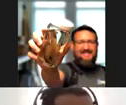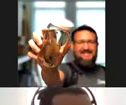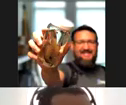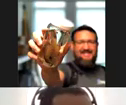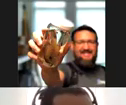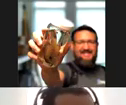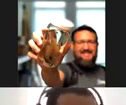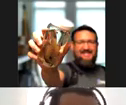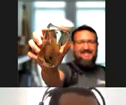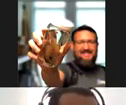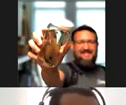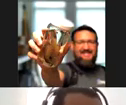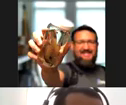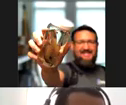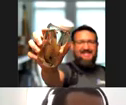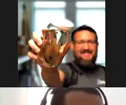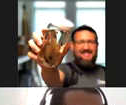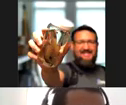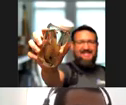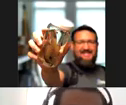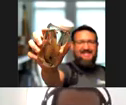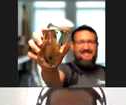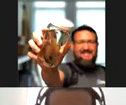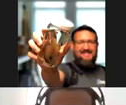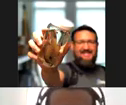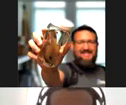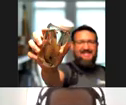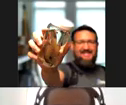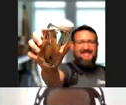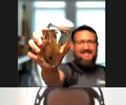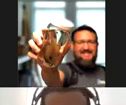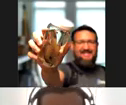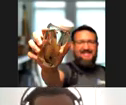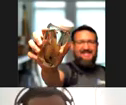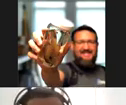sou eu? A foto é de um pouco atrás, tá, gente? Mas é quase igual.